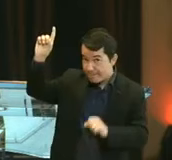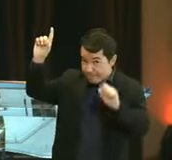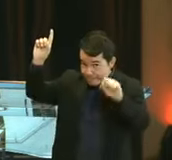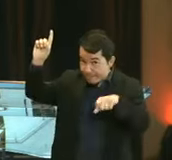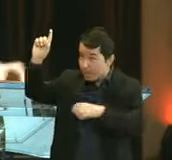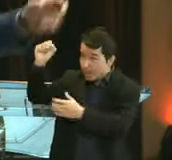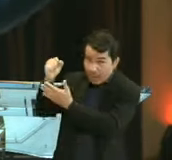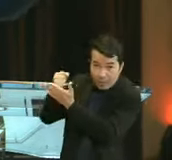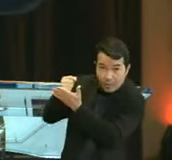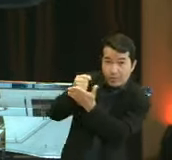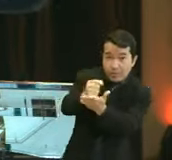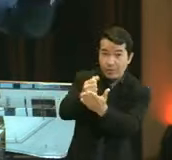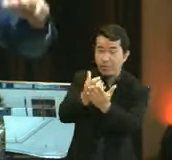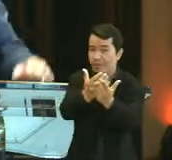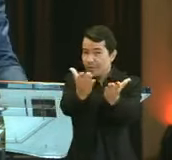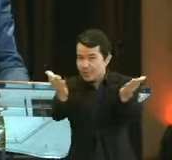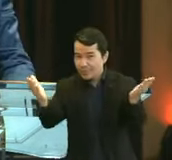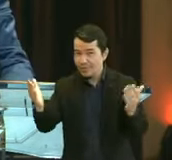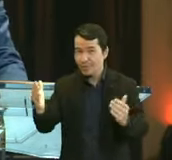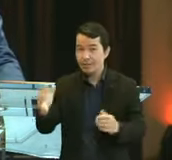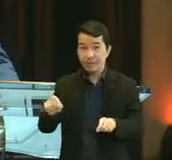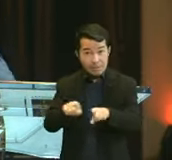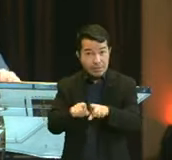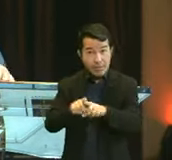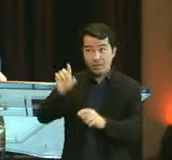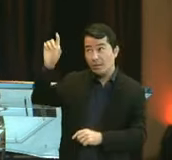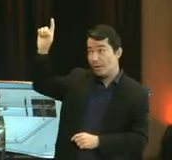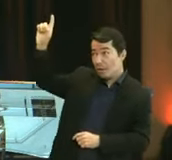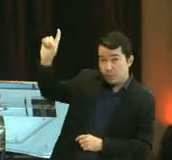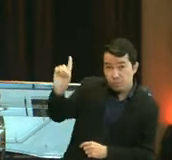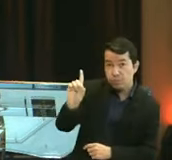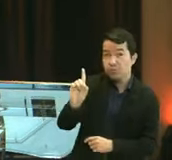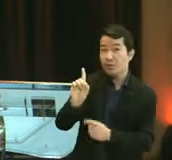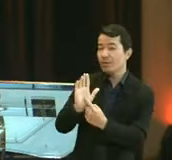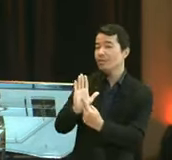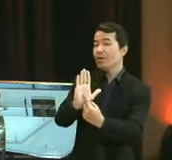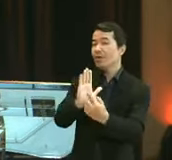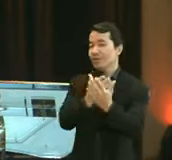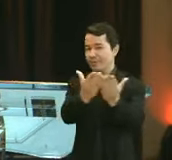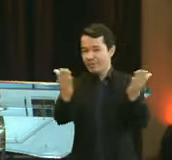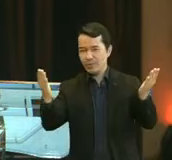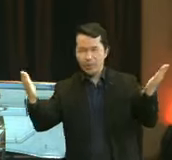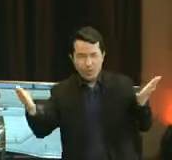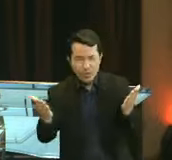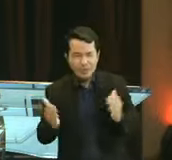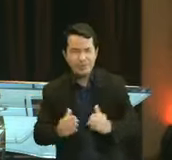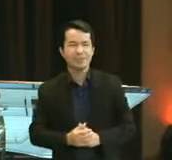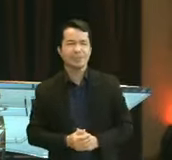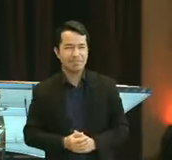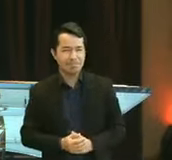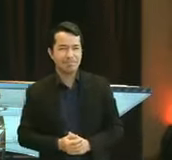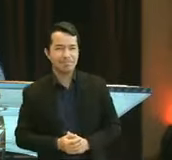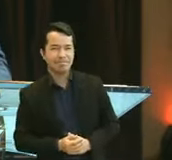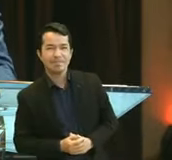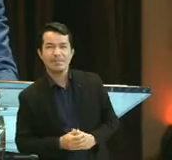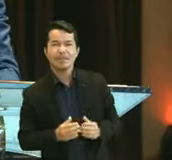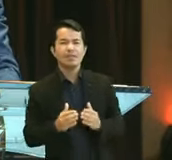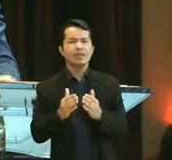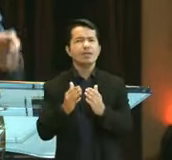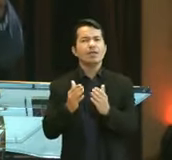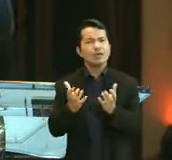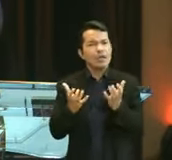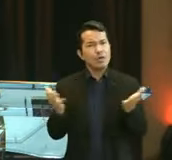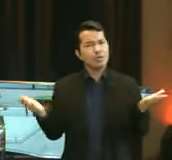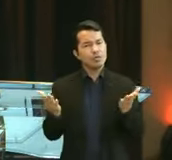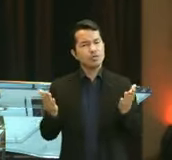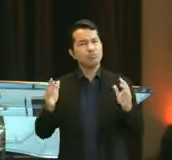chegar. A presença de Deus vai chegar. Ele vai se revelar a nós. Eu quero compartilhar com os irmãos a